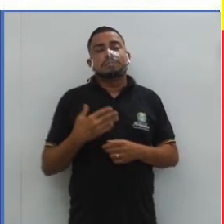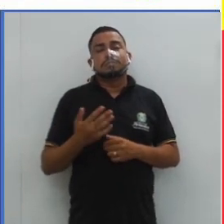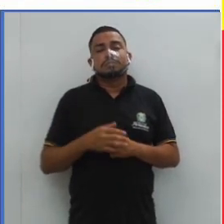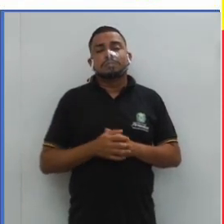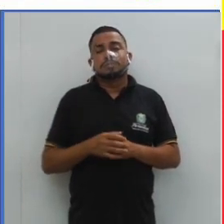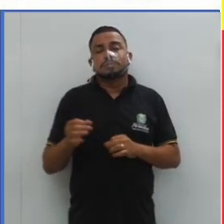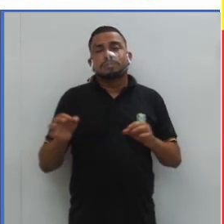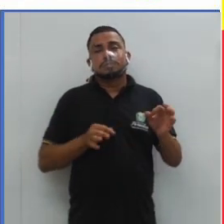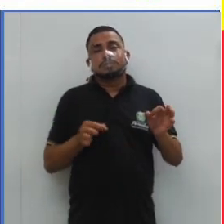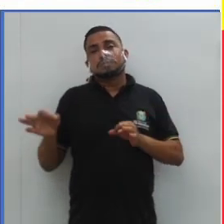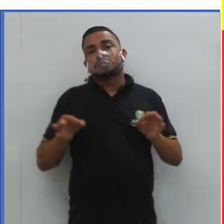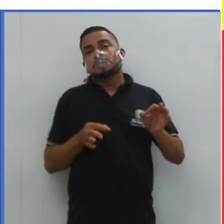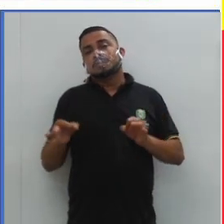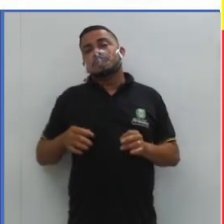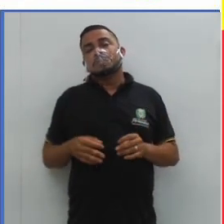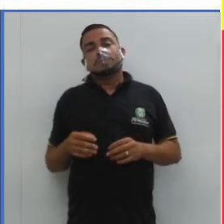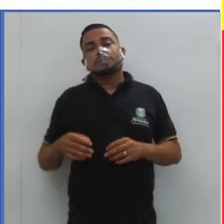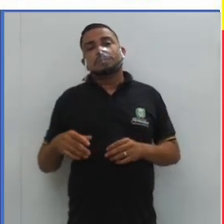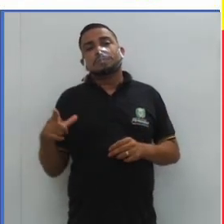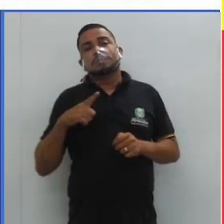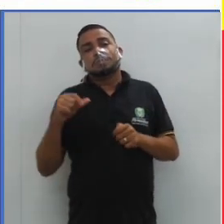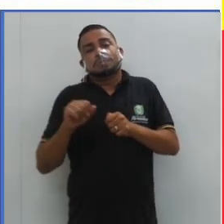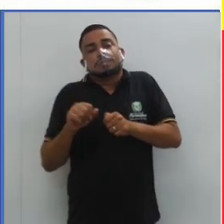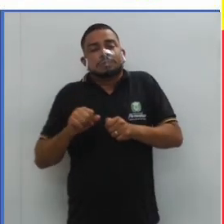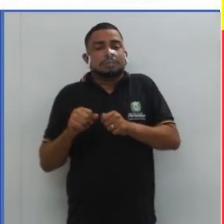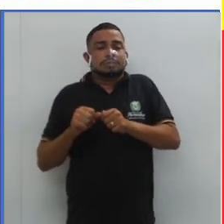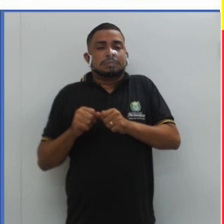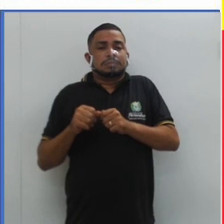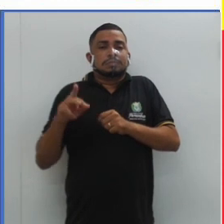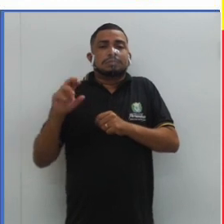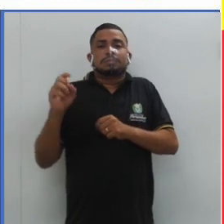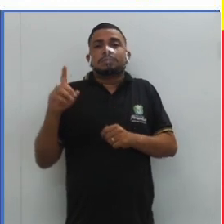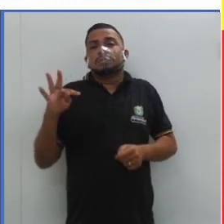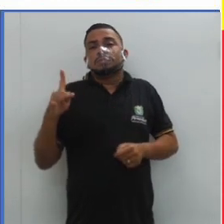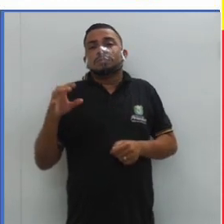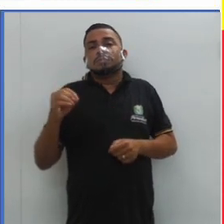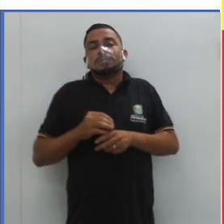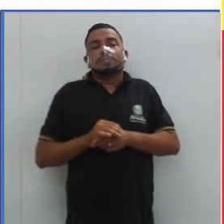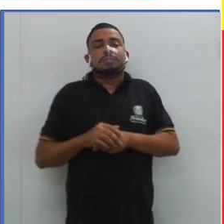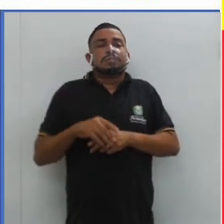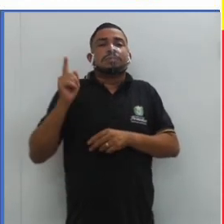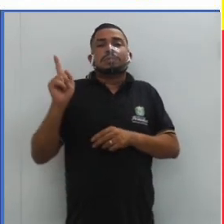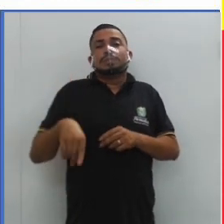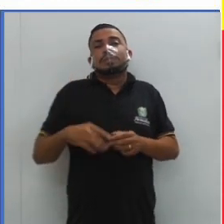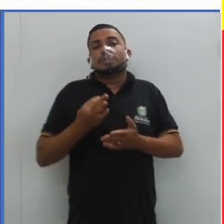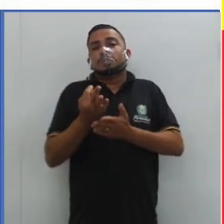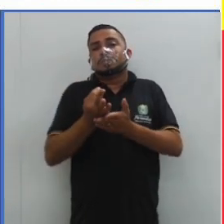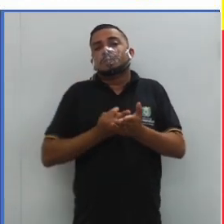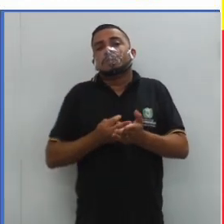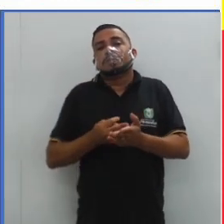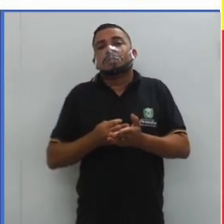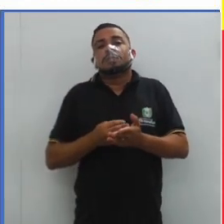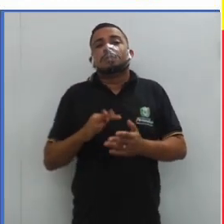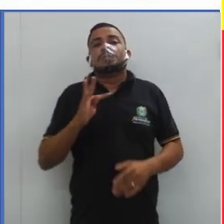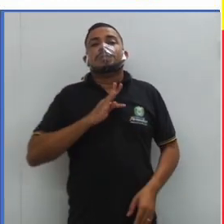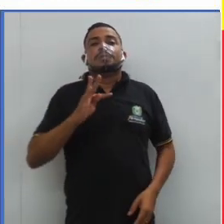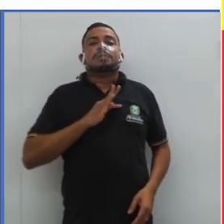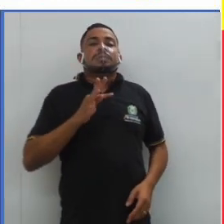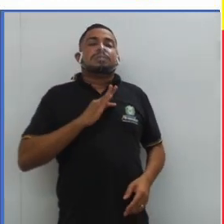produção do roteiro. Então, é preparar, fazer e construir o roteiro, certo? E o roteiro é um